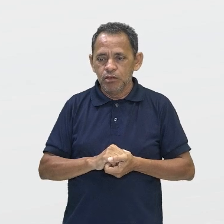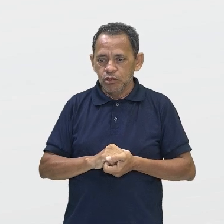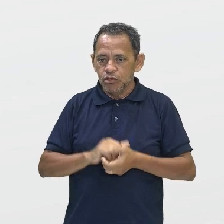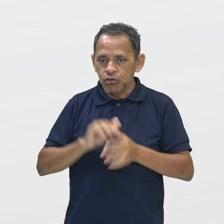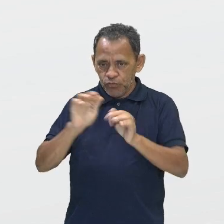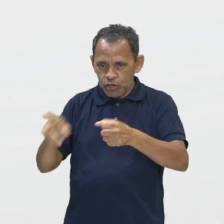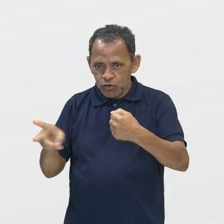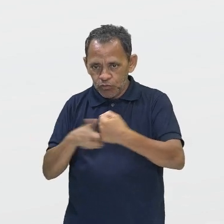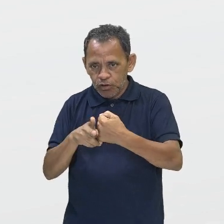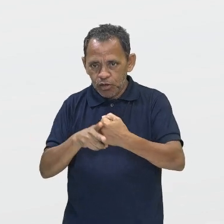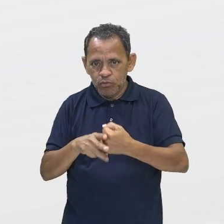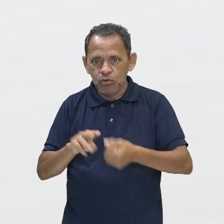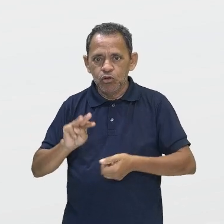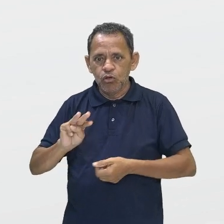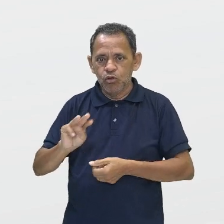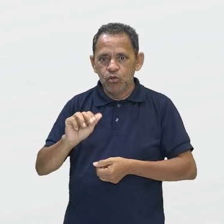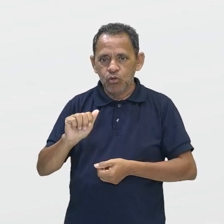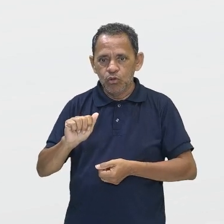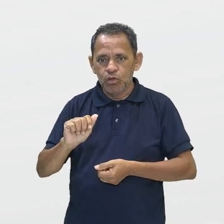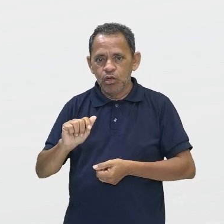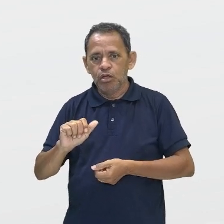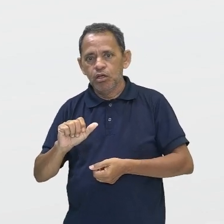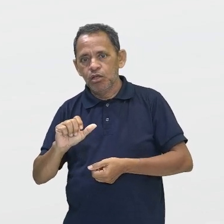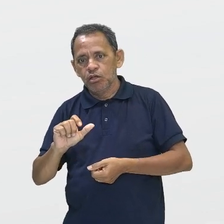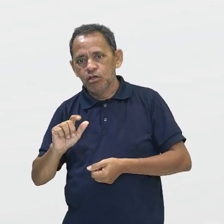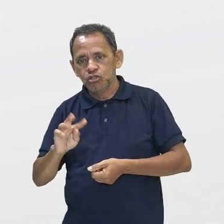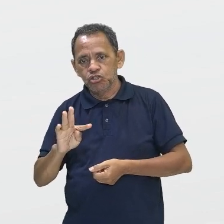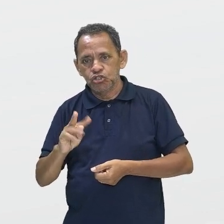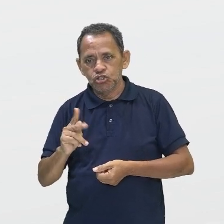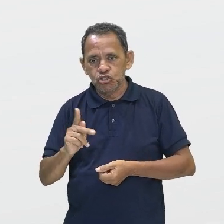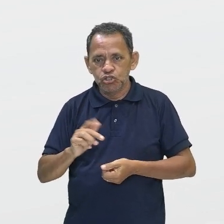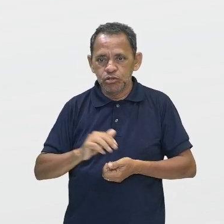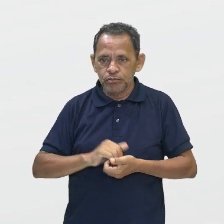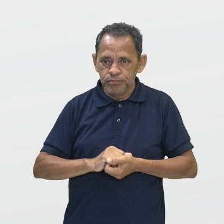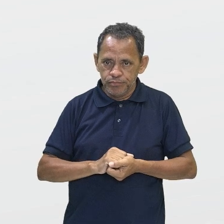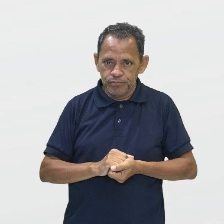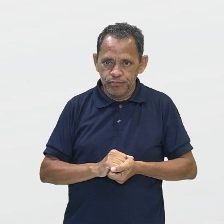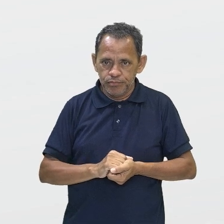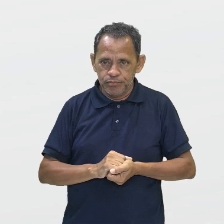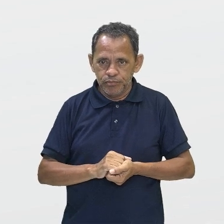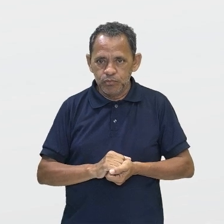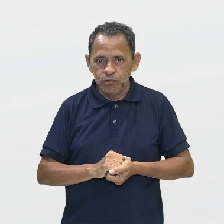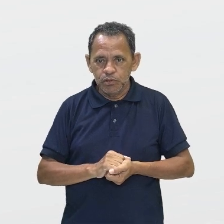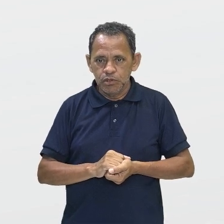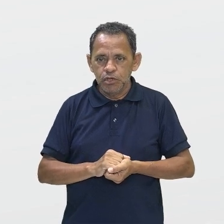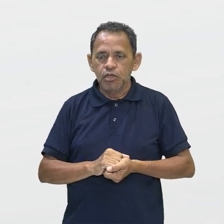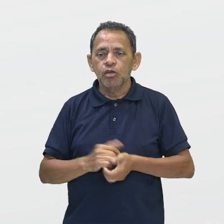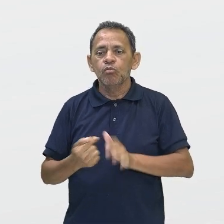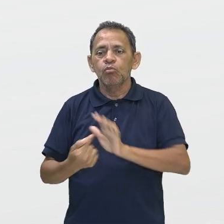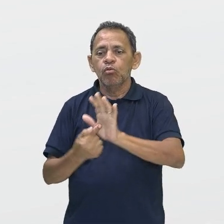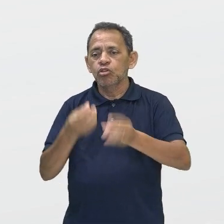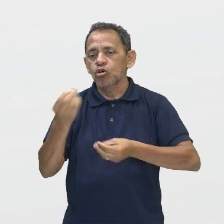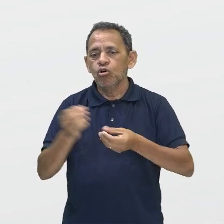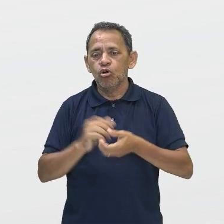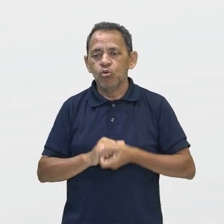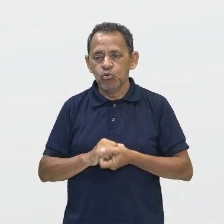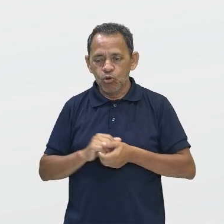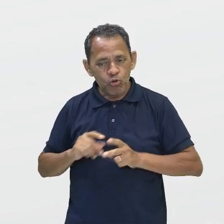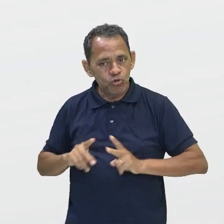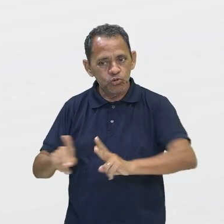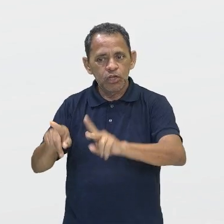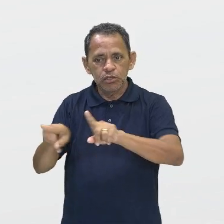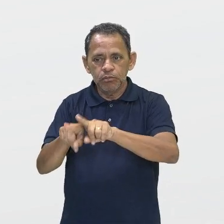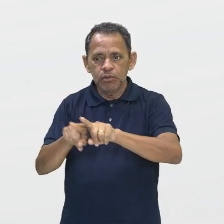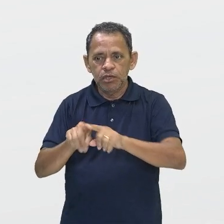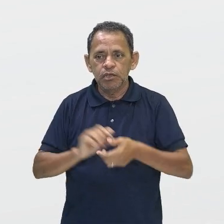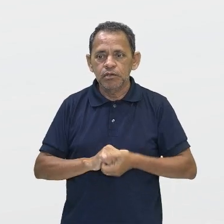watch, ele indica essa continuidade. Ele é conhecido como o nosso gerúndio no português.